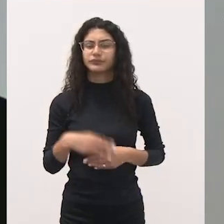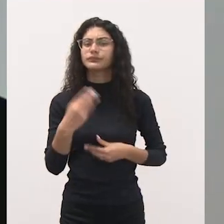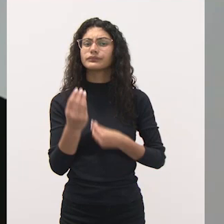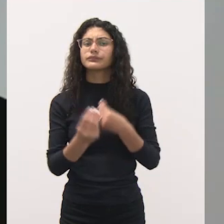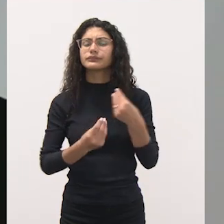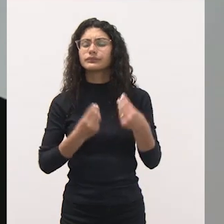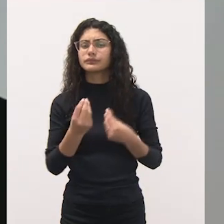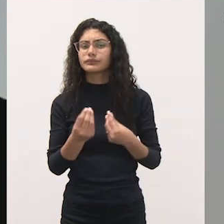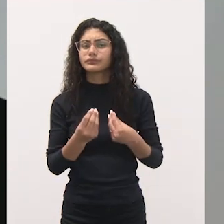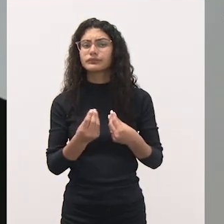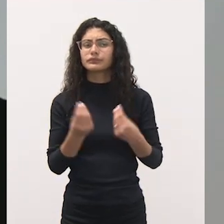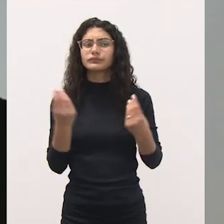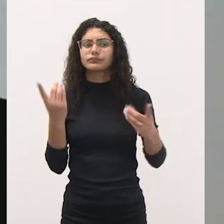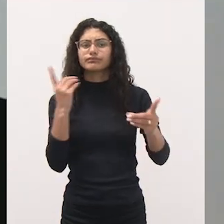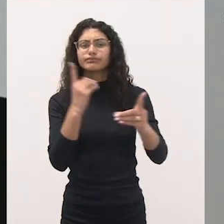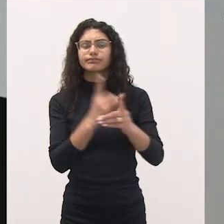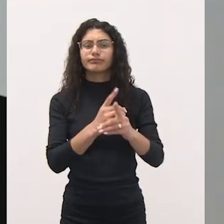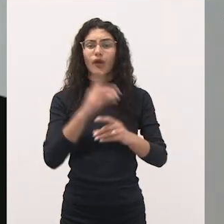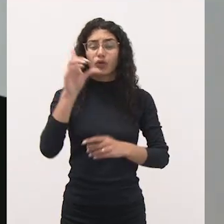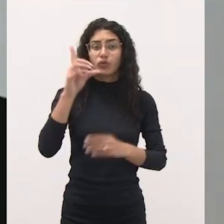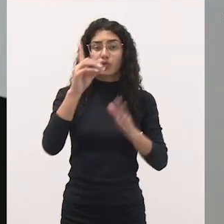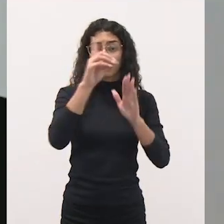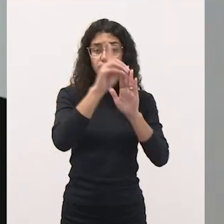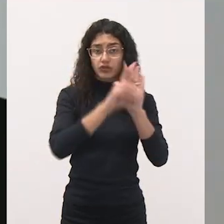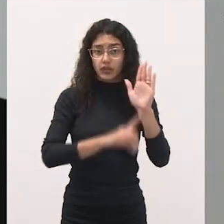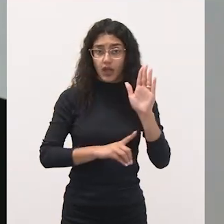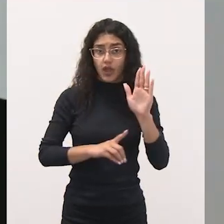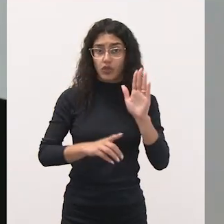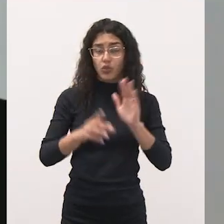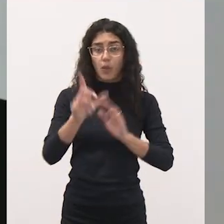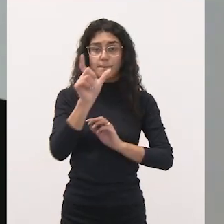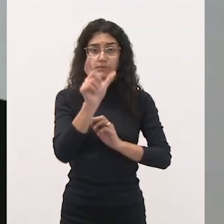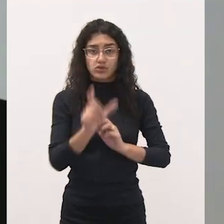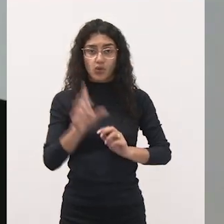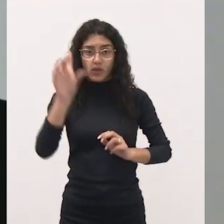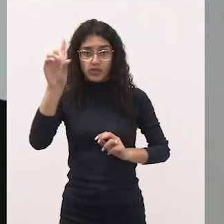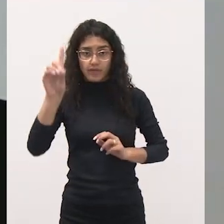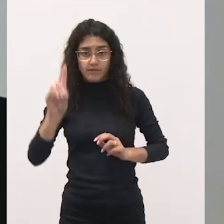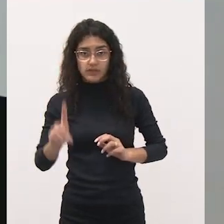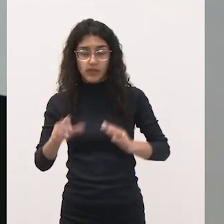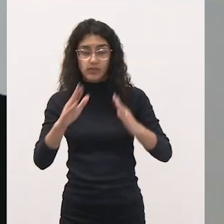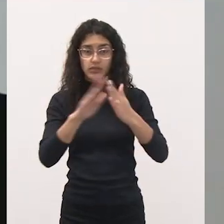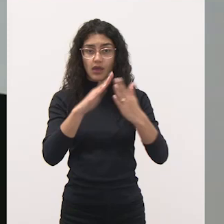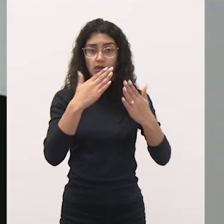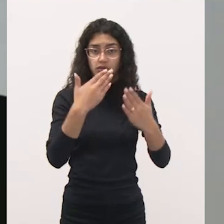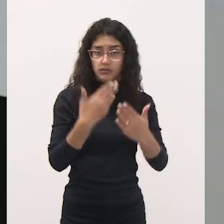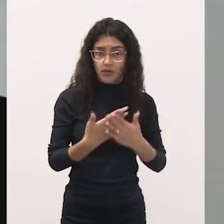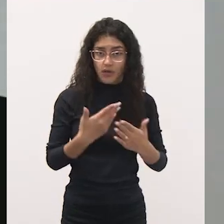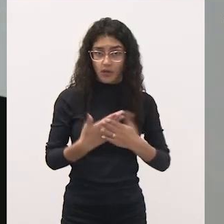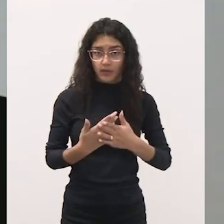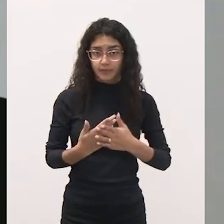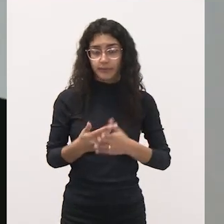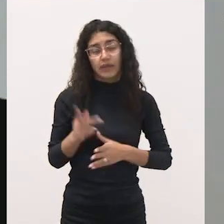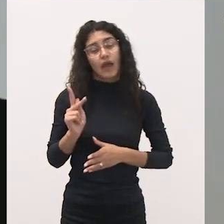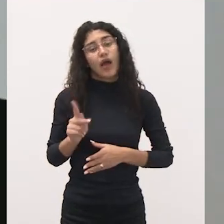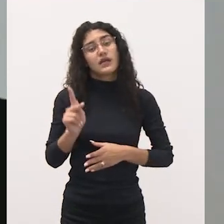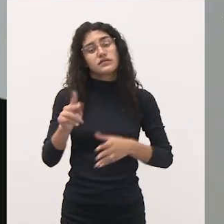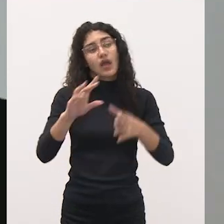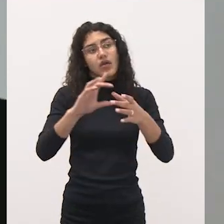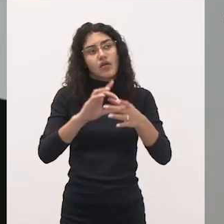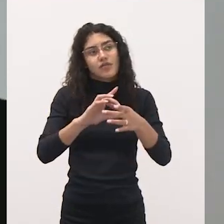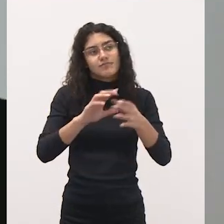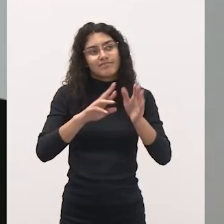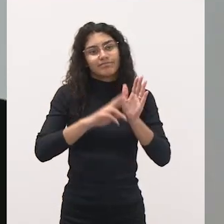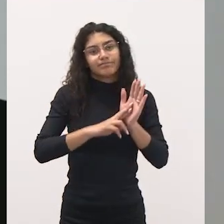essa temática dos direitos das pessoas com deficiência em contextos escolares sem expor